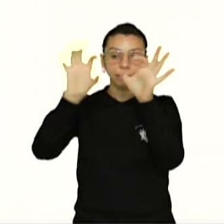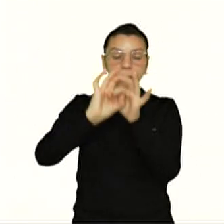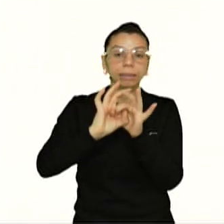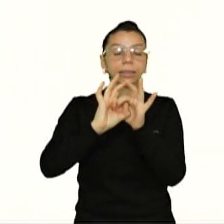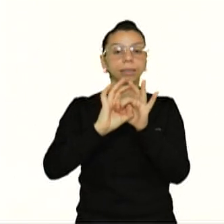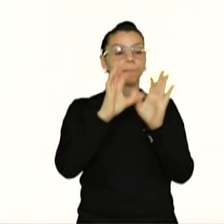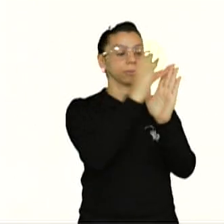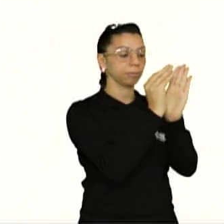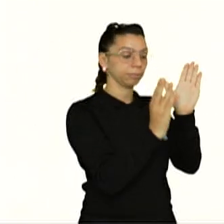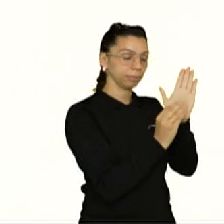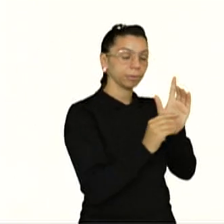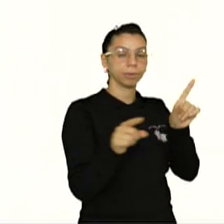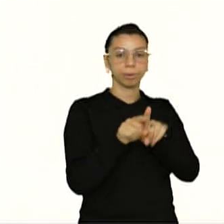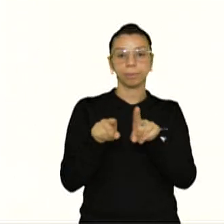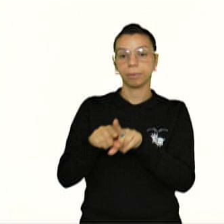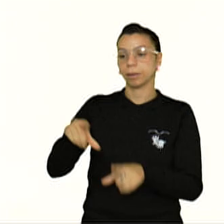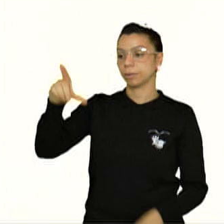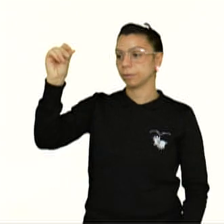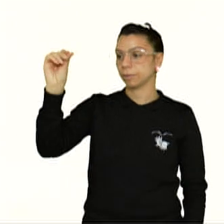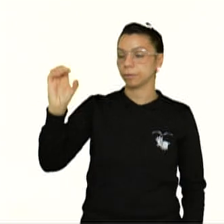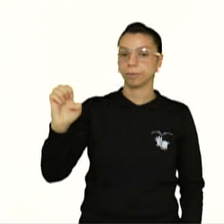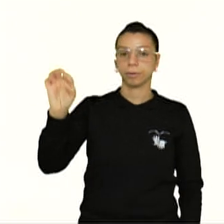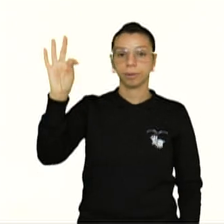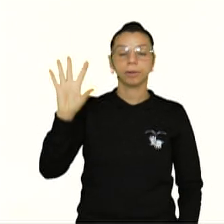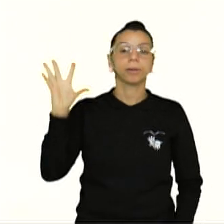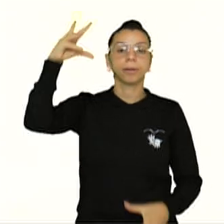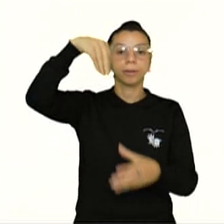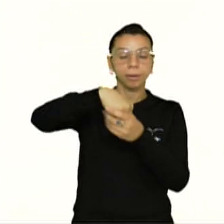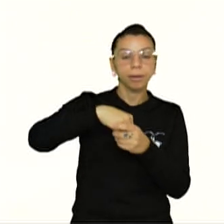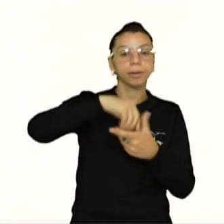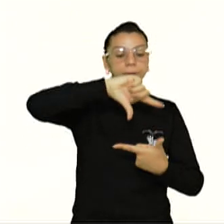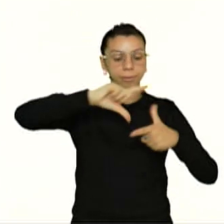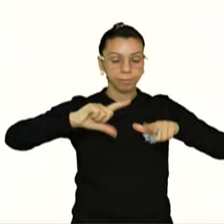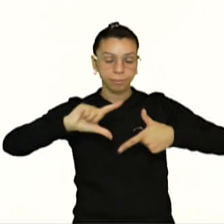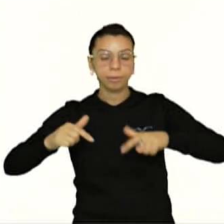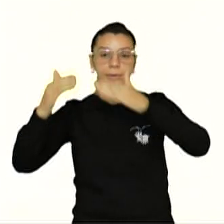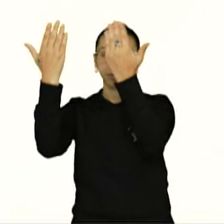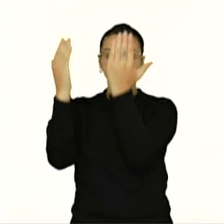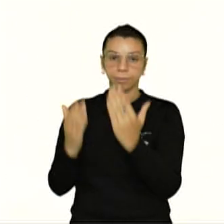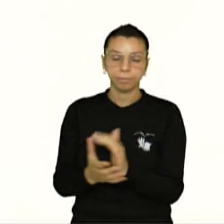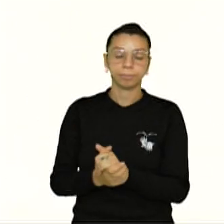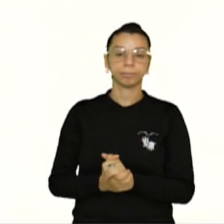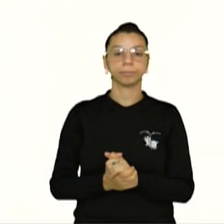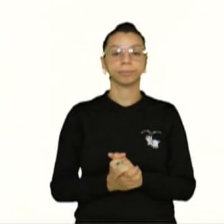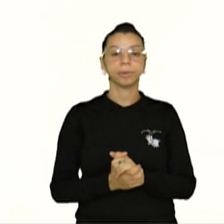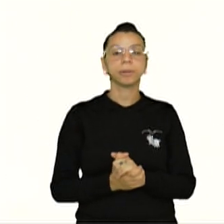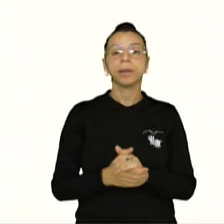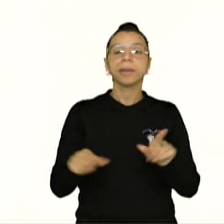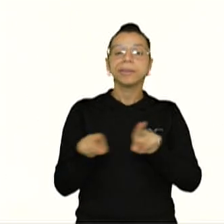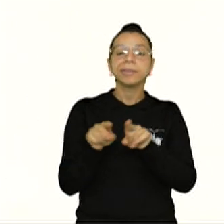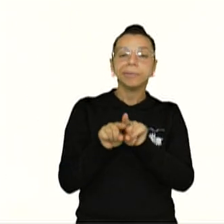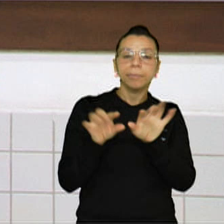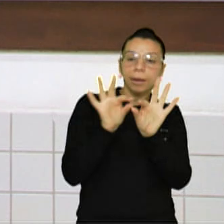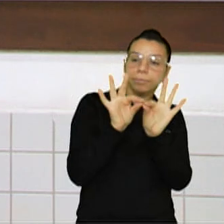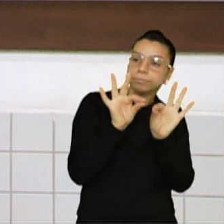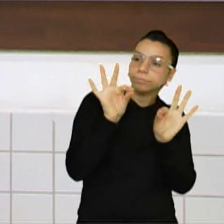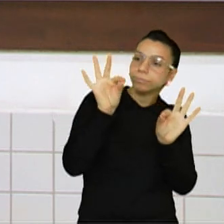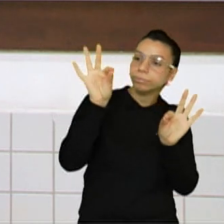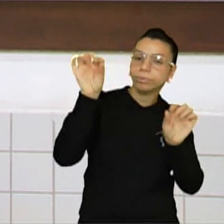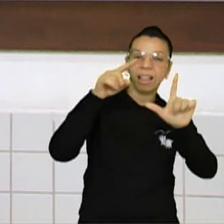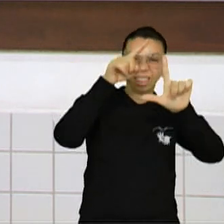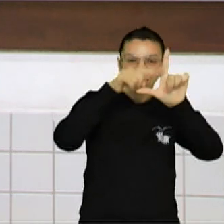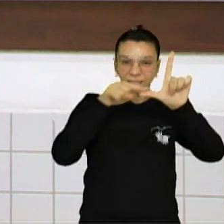a aplicação do determinante em geometria analítica, com alinhamento de 3 pontos. E a gente vai resolver aí uns